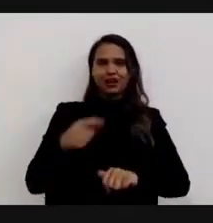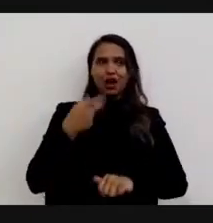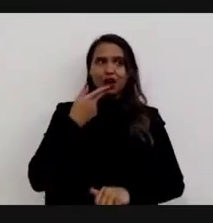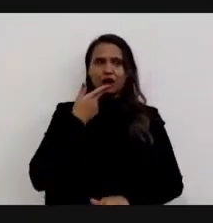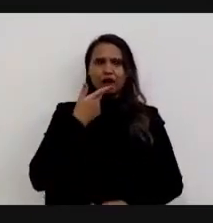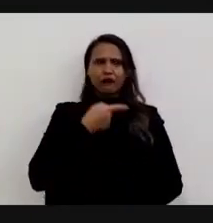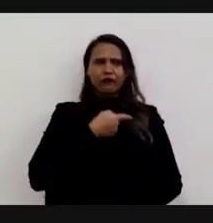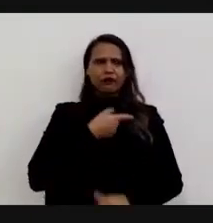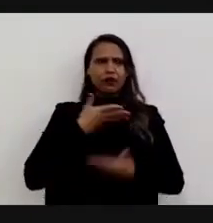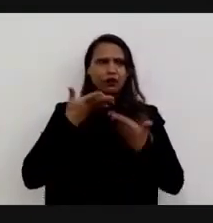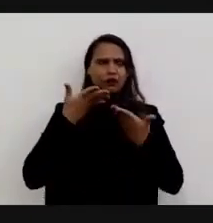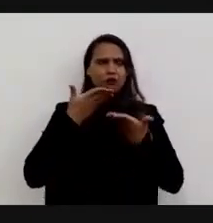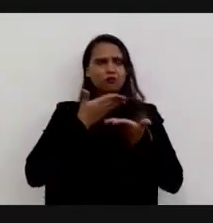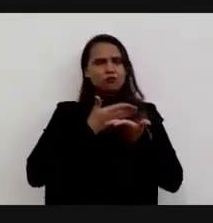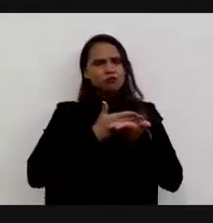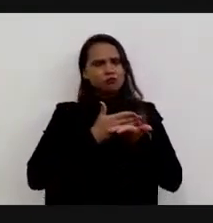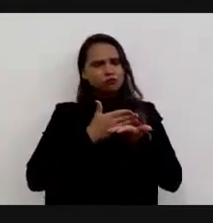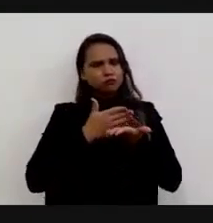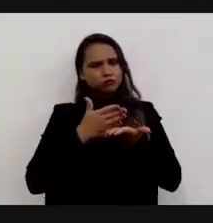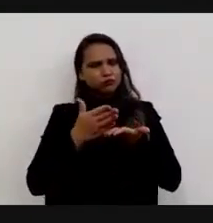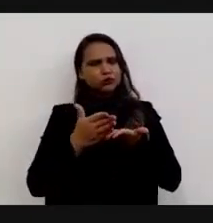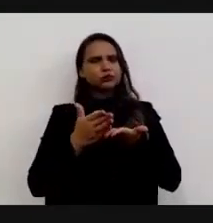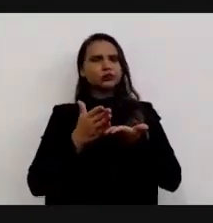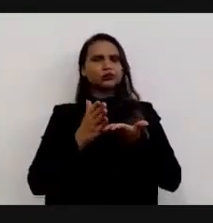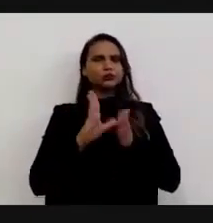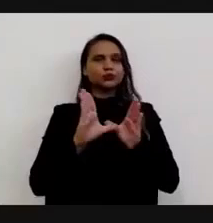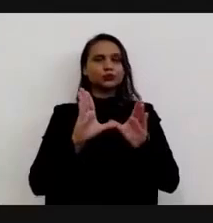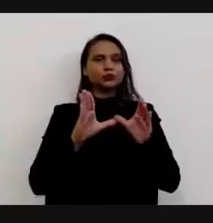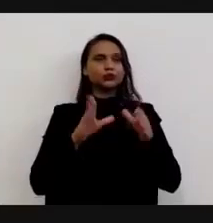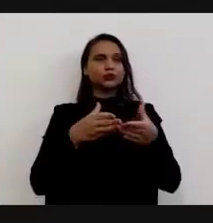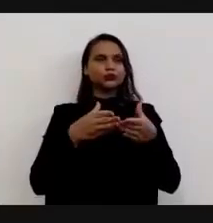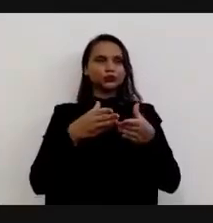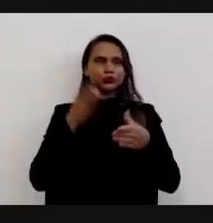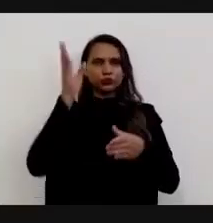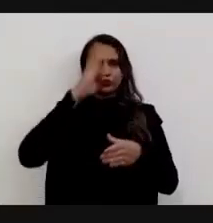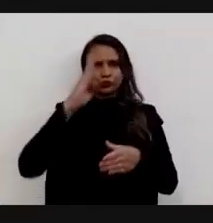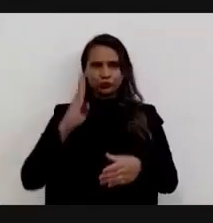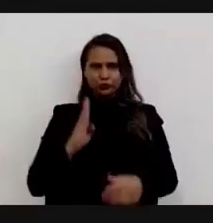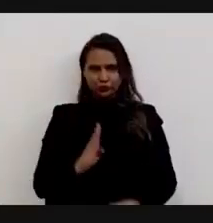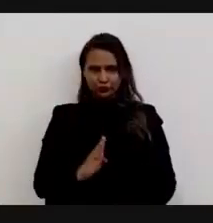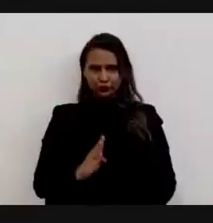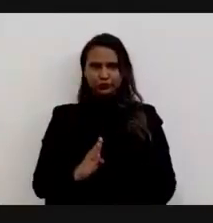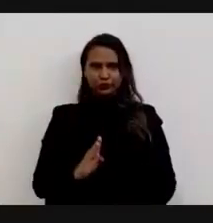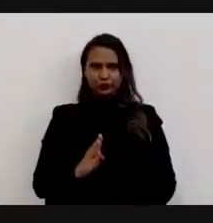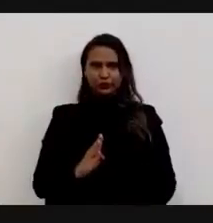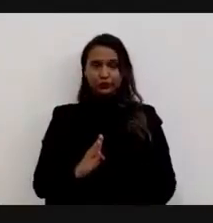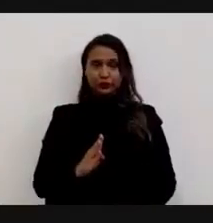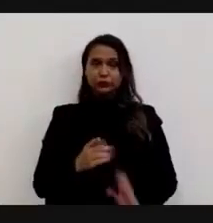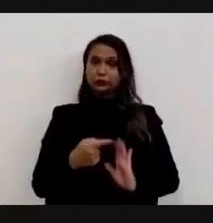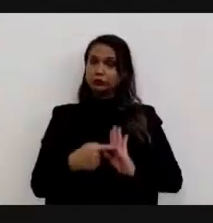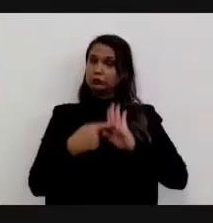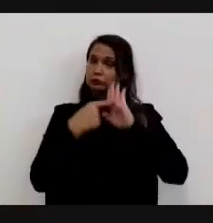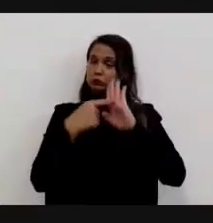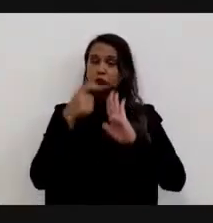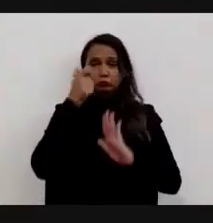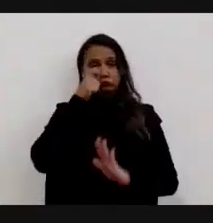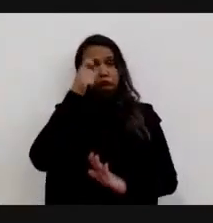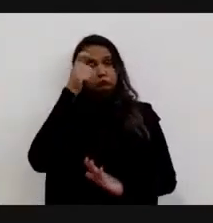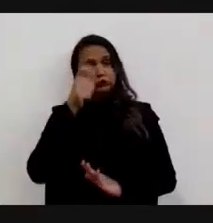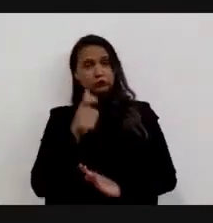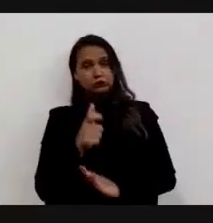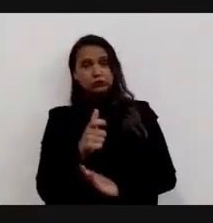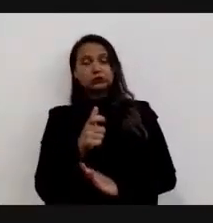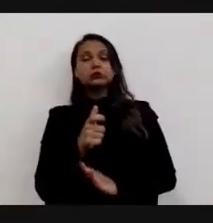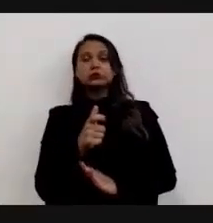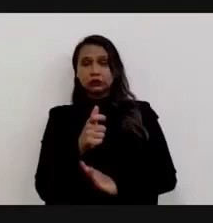dentro da conjuntura brasileira de decisões sobre povos indígenas e tradicionais e se mostrou bastante interessante,